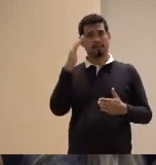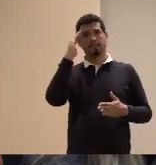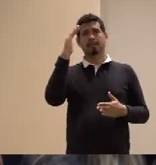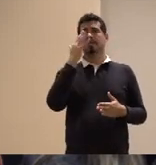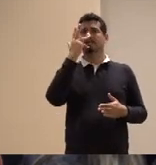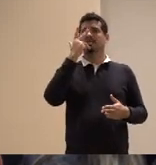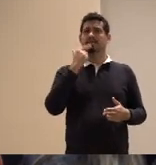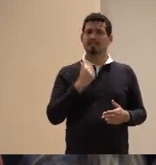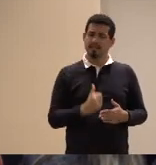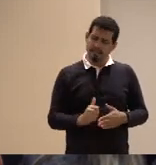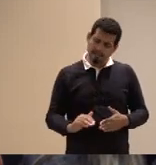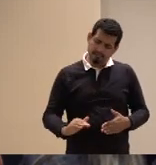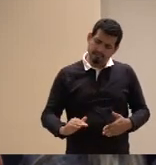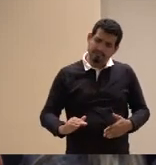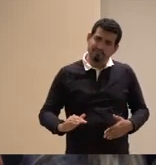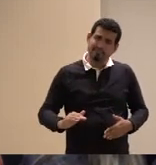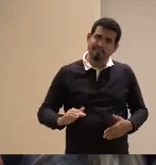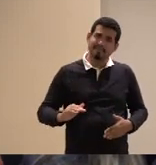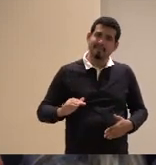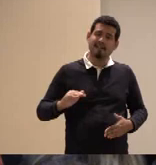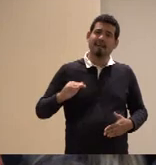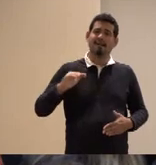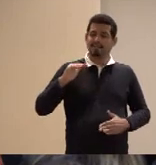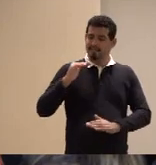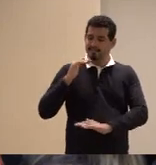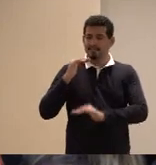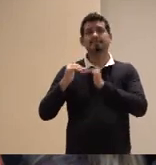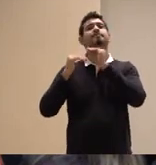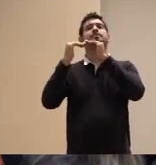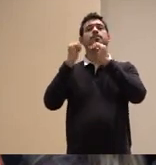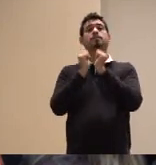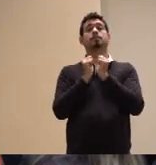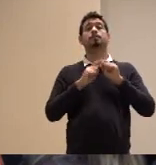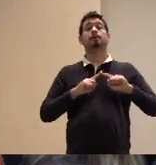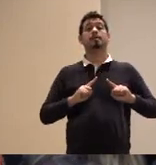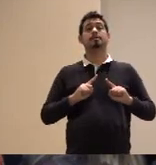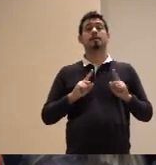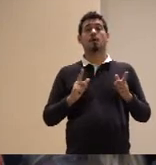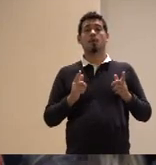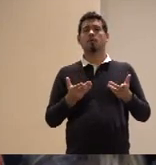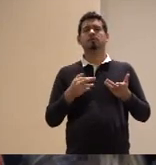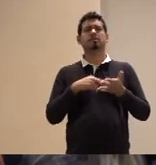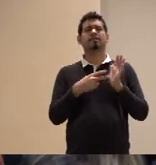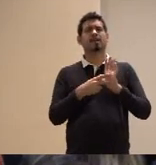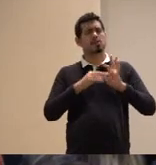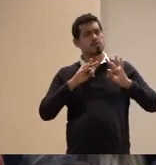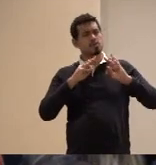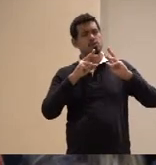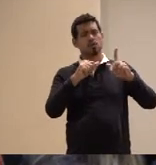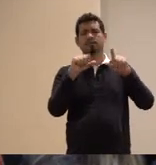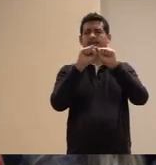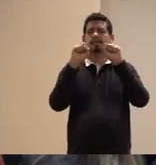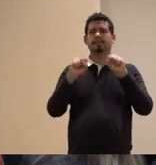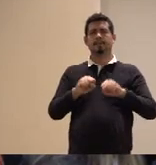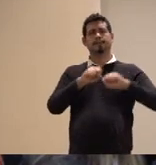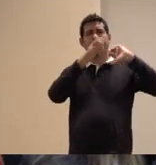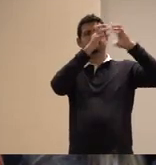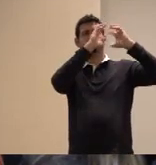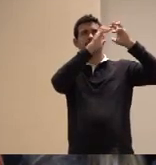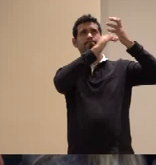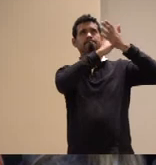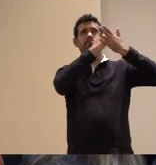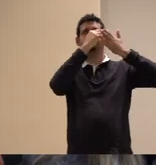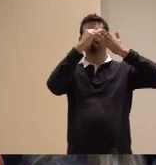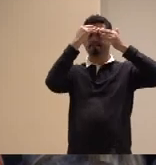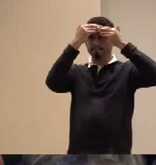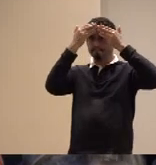crianças na primeira infância, nos primeiros anos de vida, que é onde todo o sistema neural está se